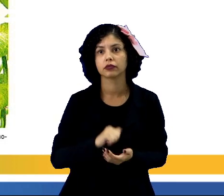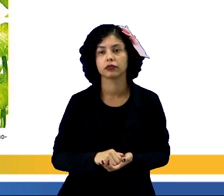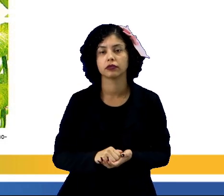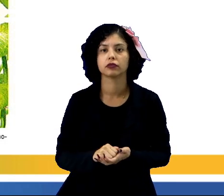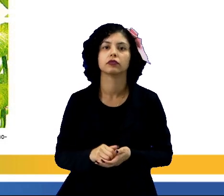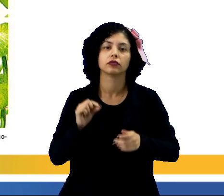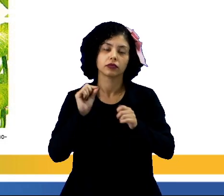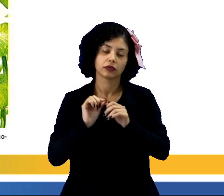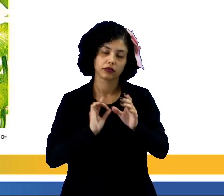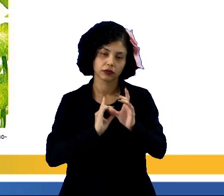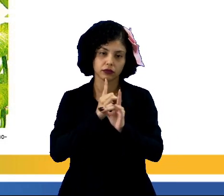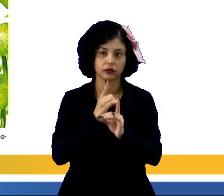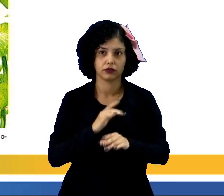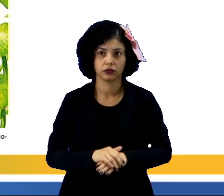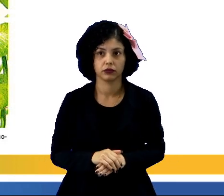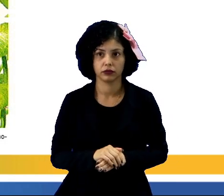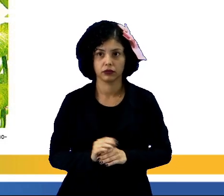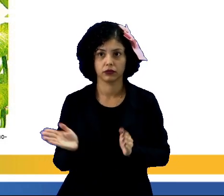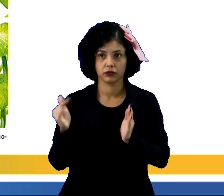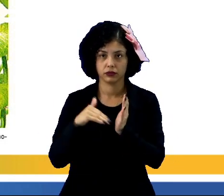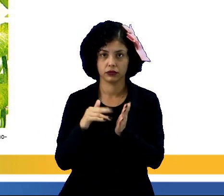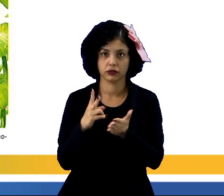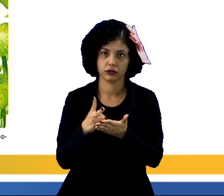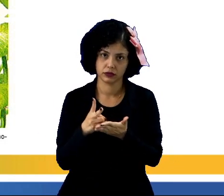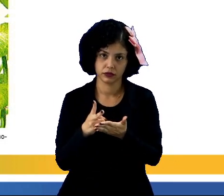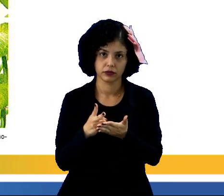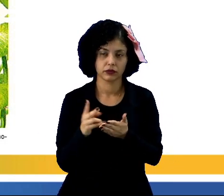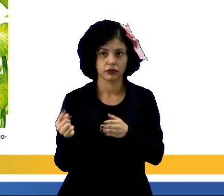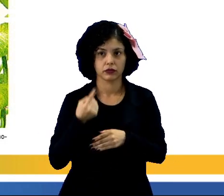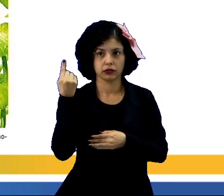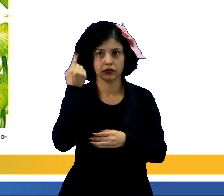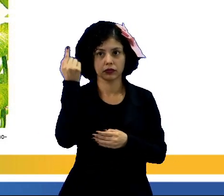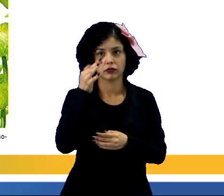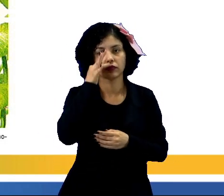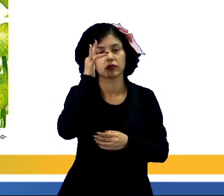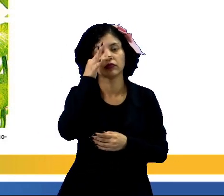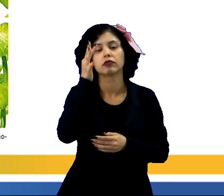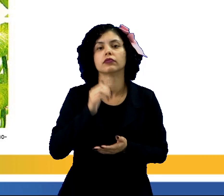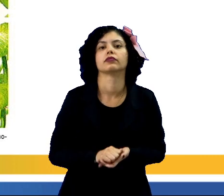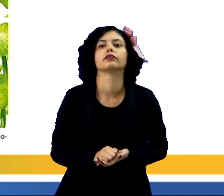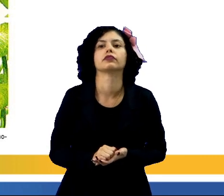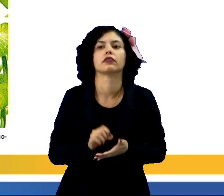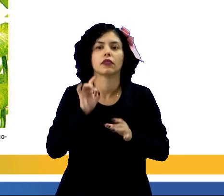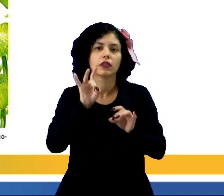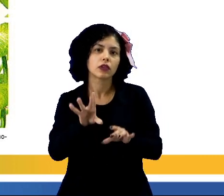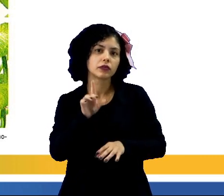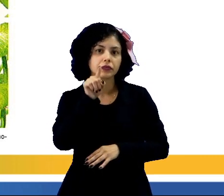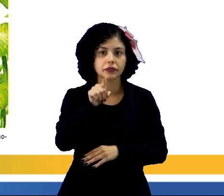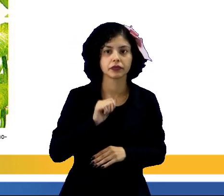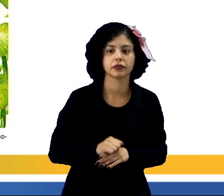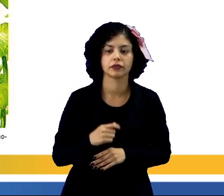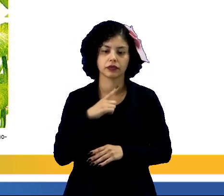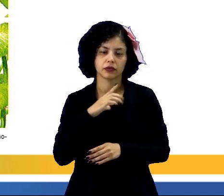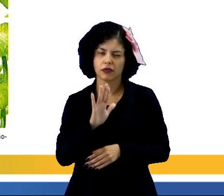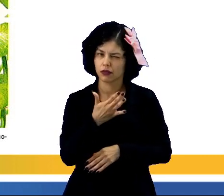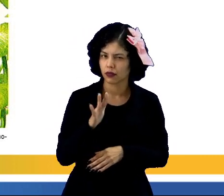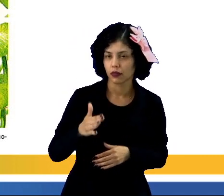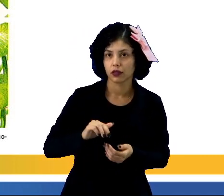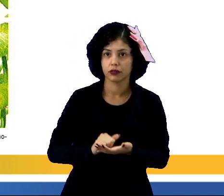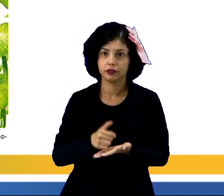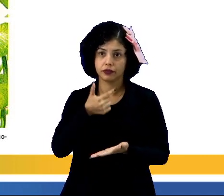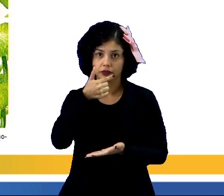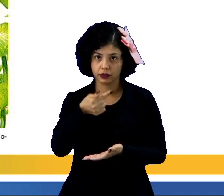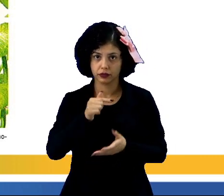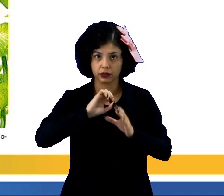essas ervilhas foram encontradas ou até mesmo a altura das flores. Então, só aí nós temos cerca de